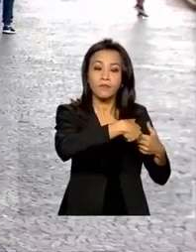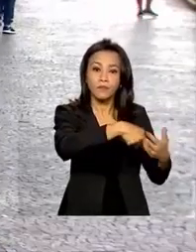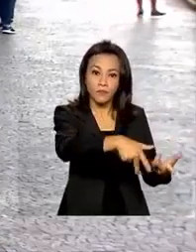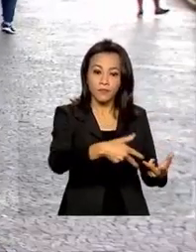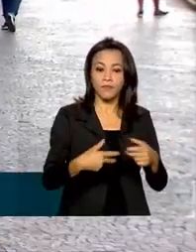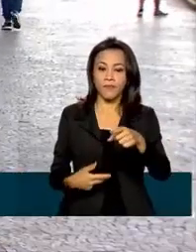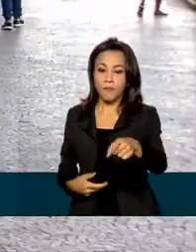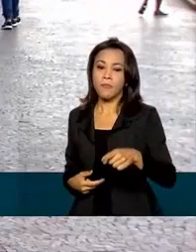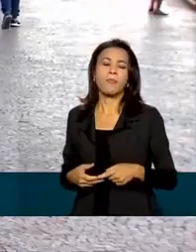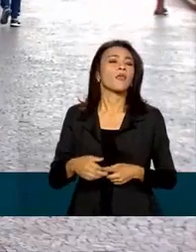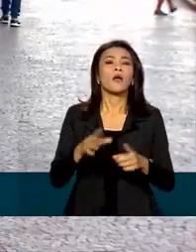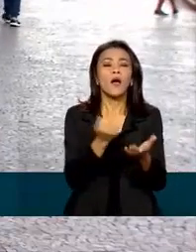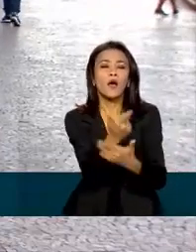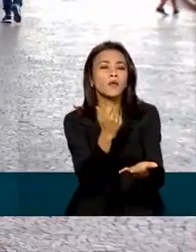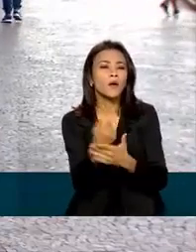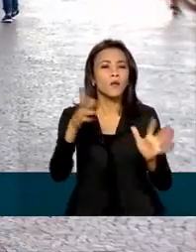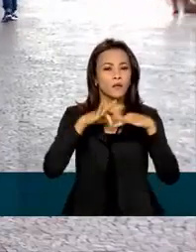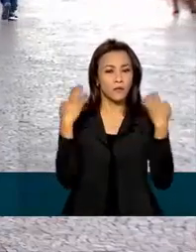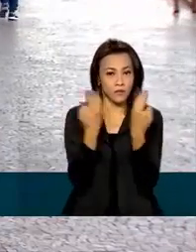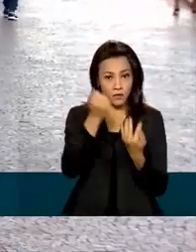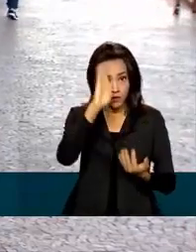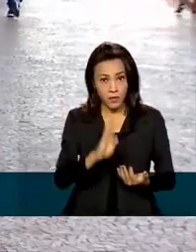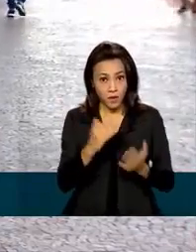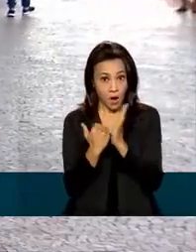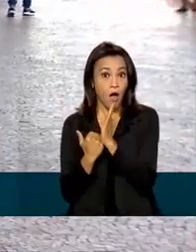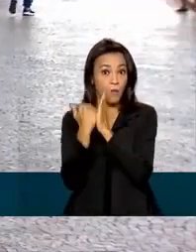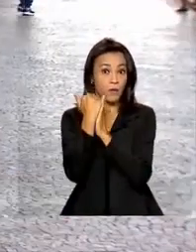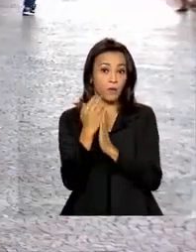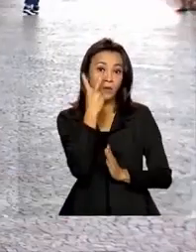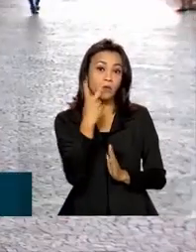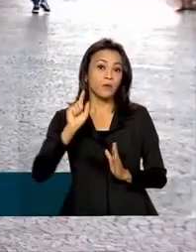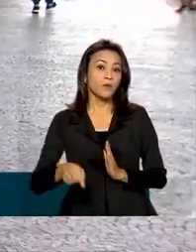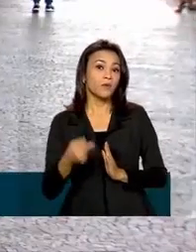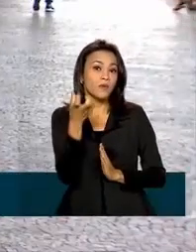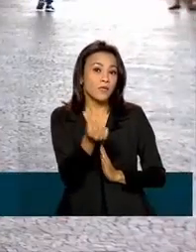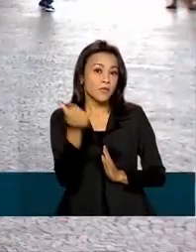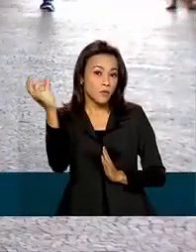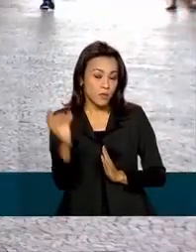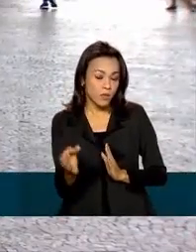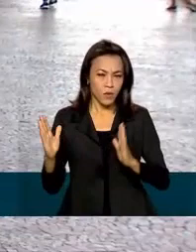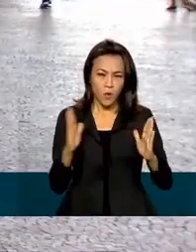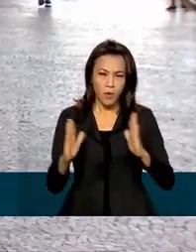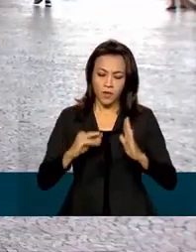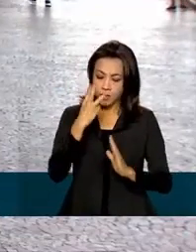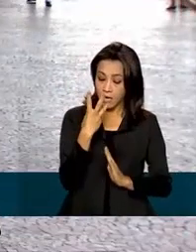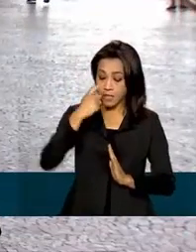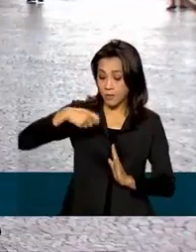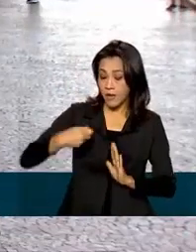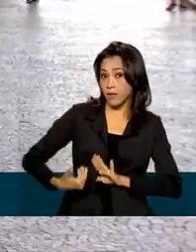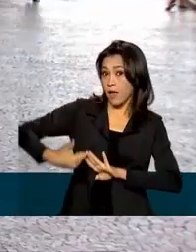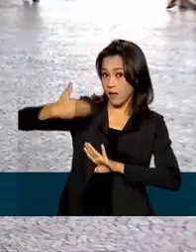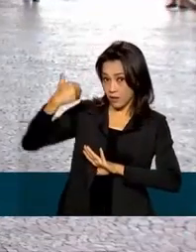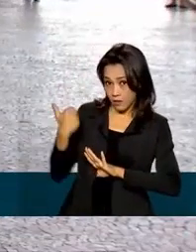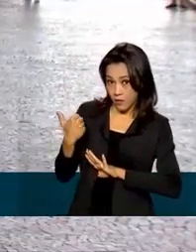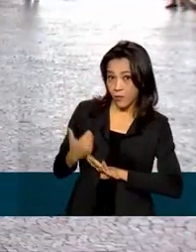ano o consumo das famílias brasileiras aumentou 2,6 por cento na comparação com os três meses anteriores